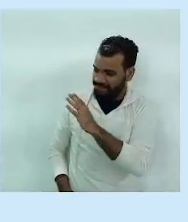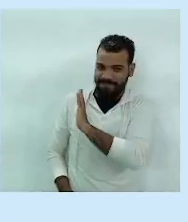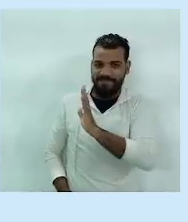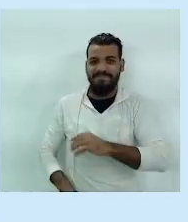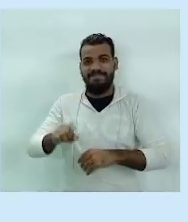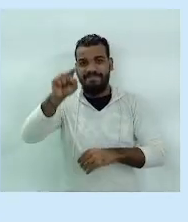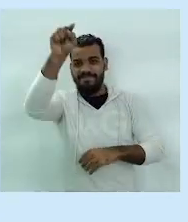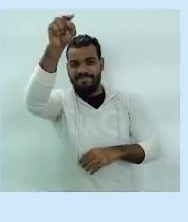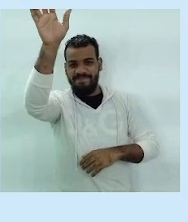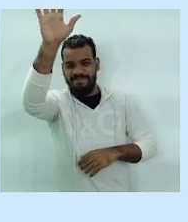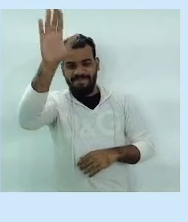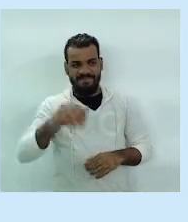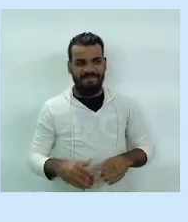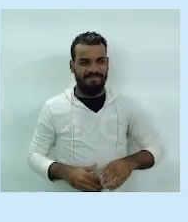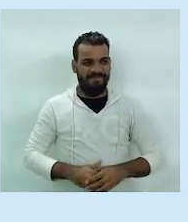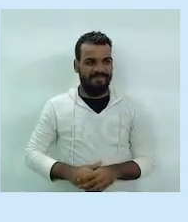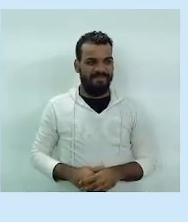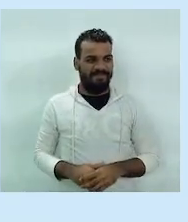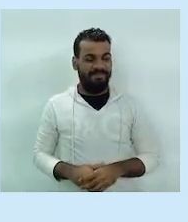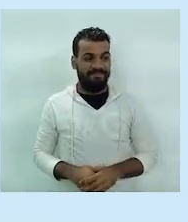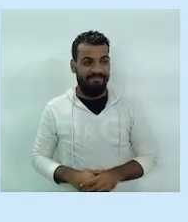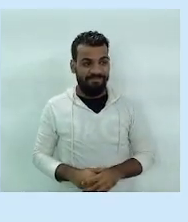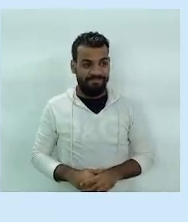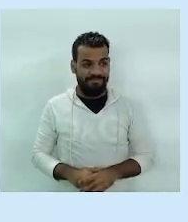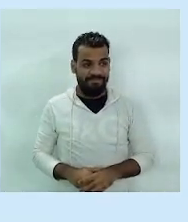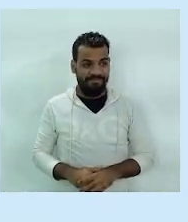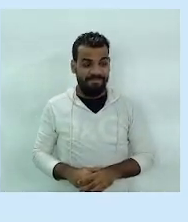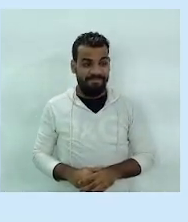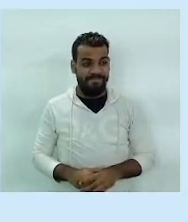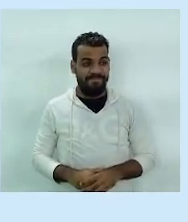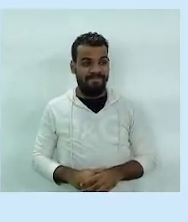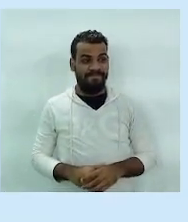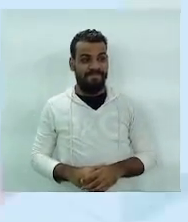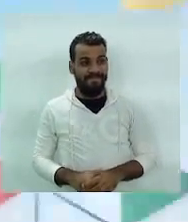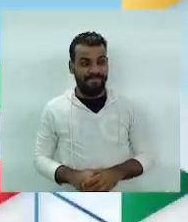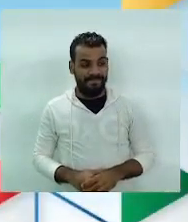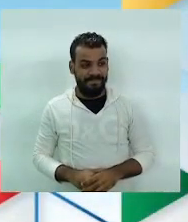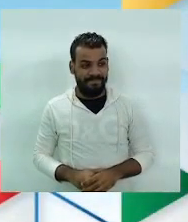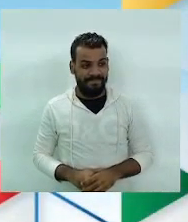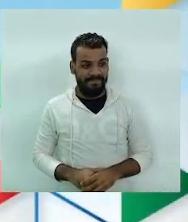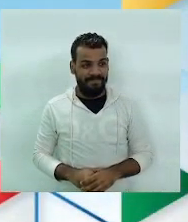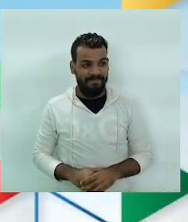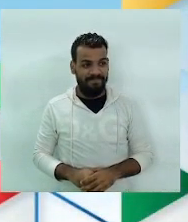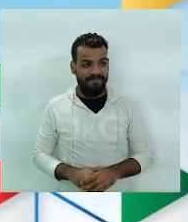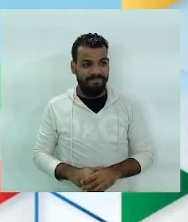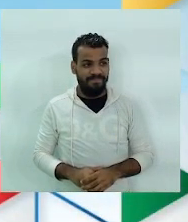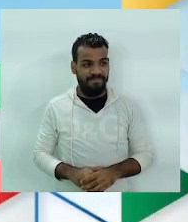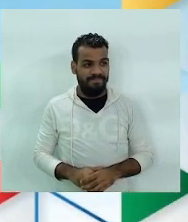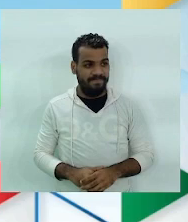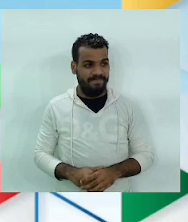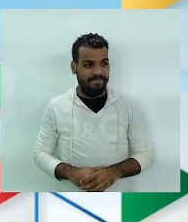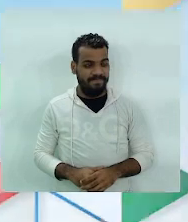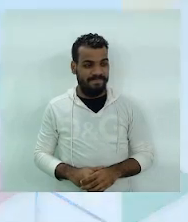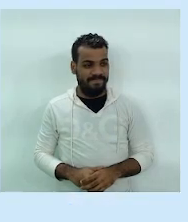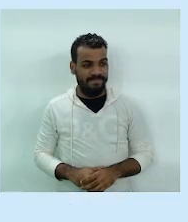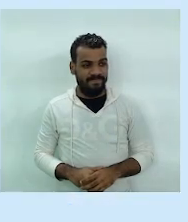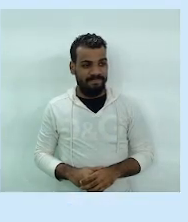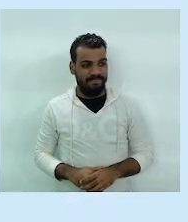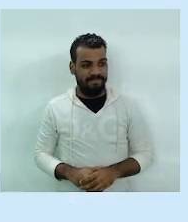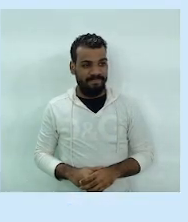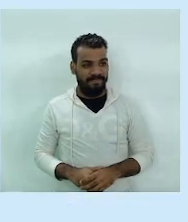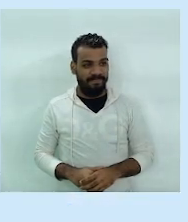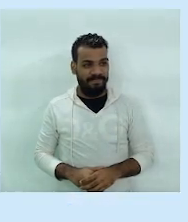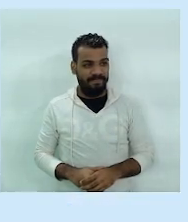da transmissão. Vamos lá, como há na tela, os fósseis, qual a sua origem? Vamos lá!